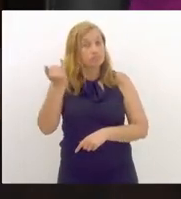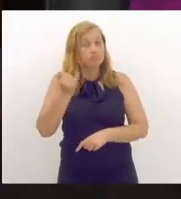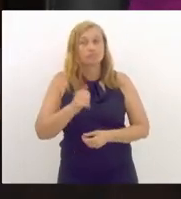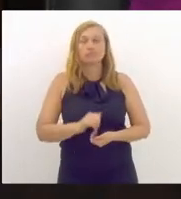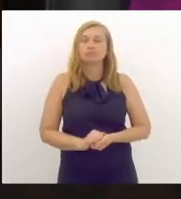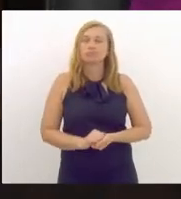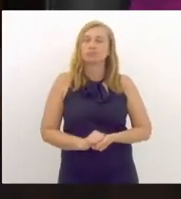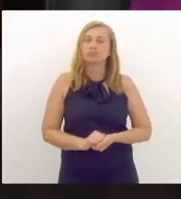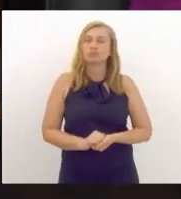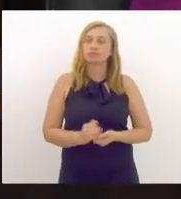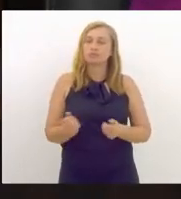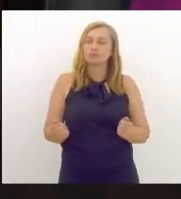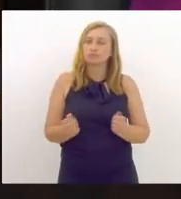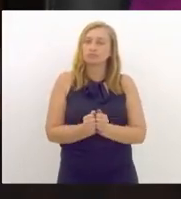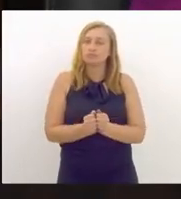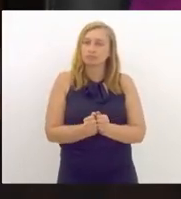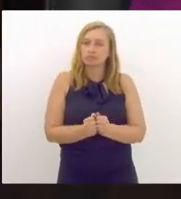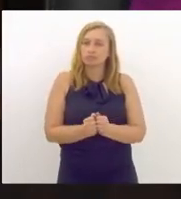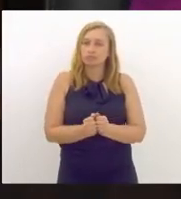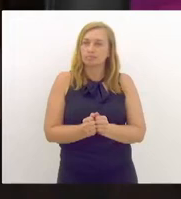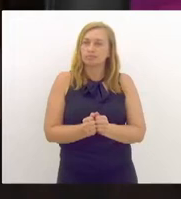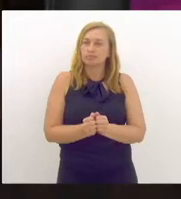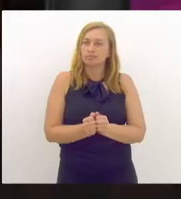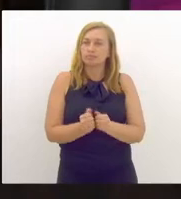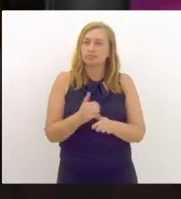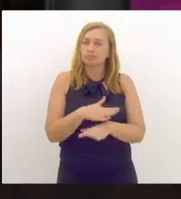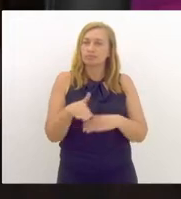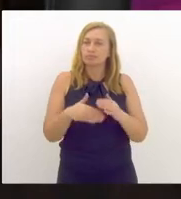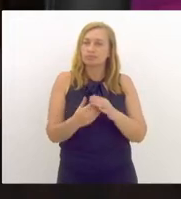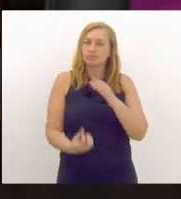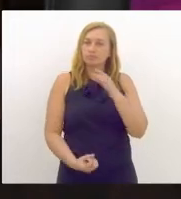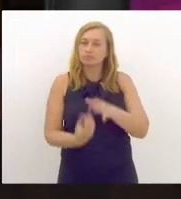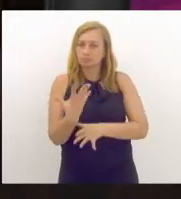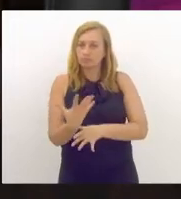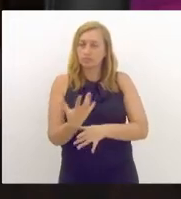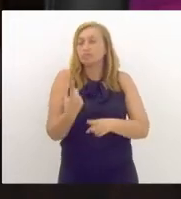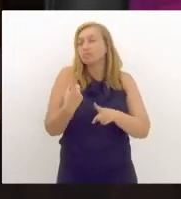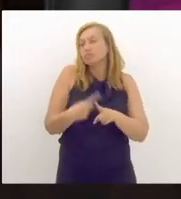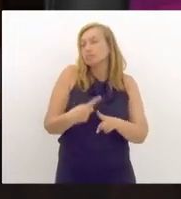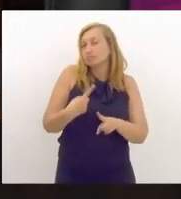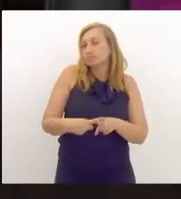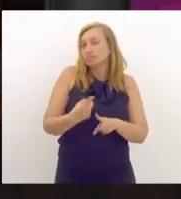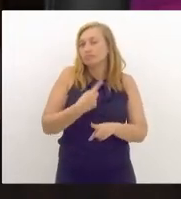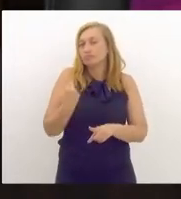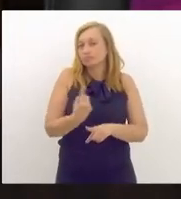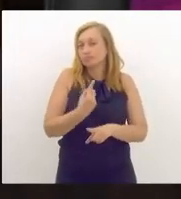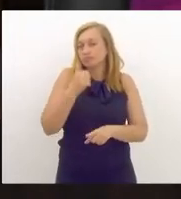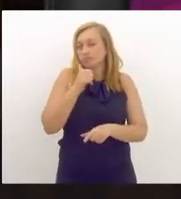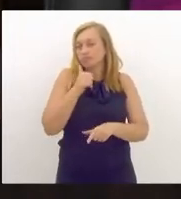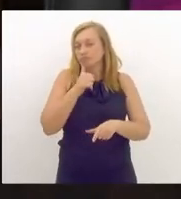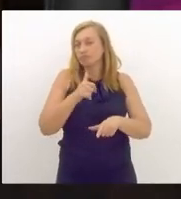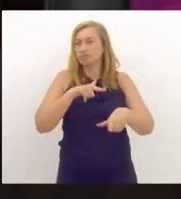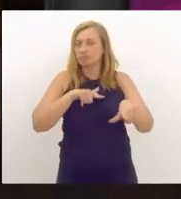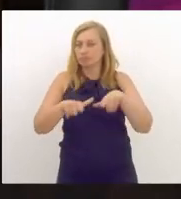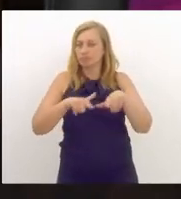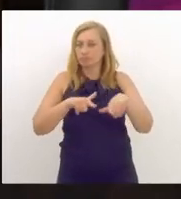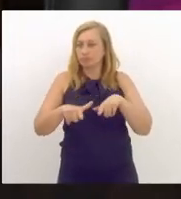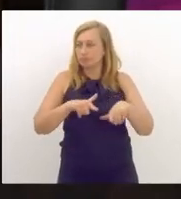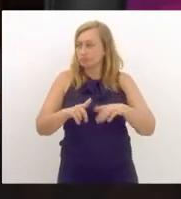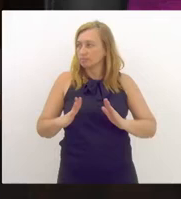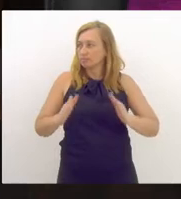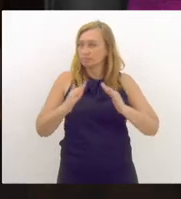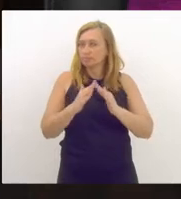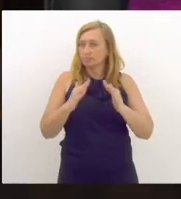tá participando de toda essa criação porque nós trabalhadoras domésticas